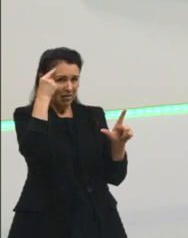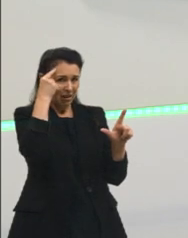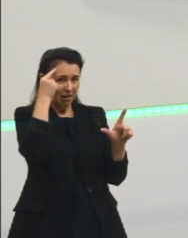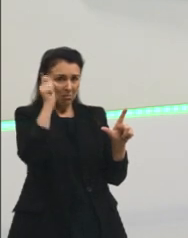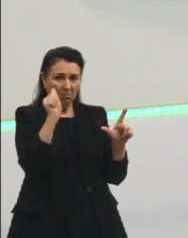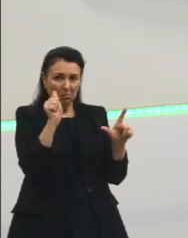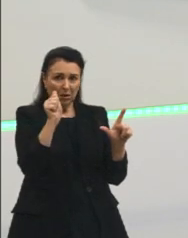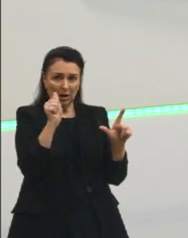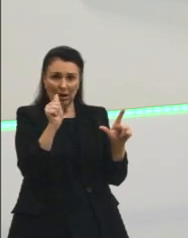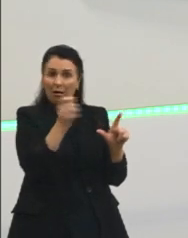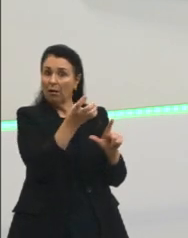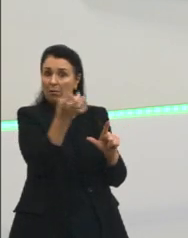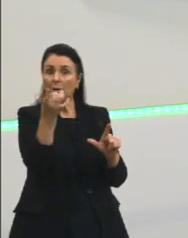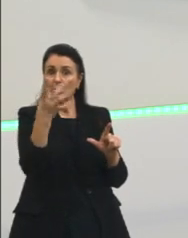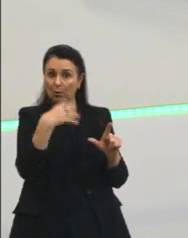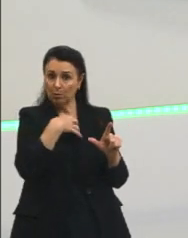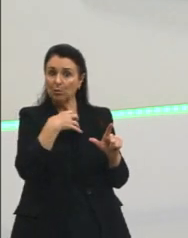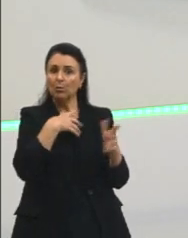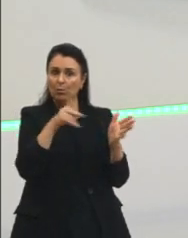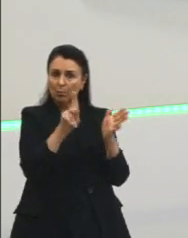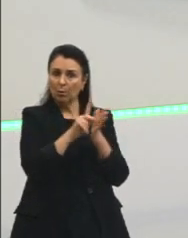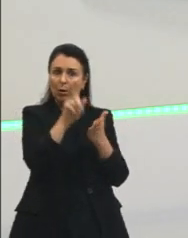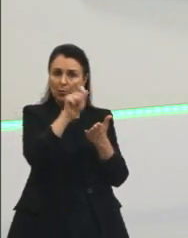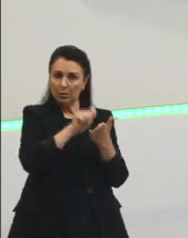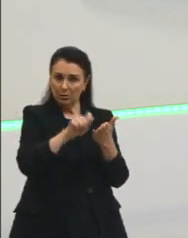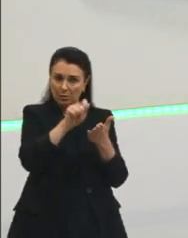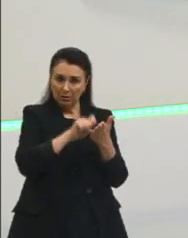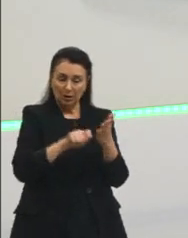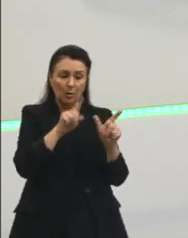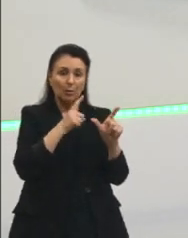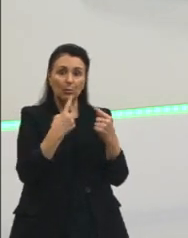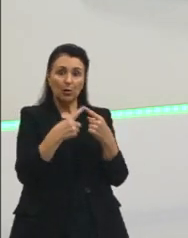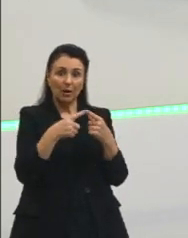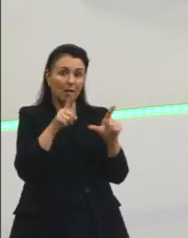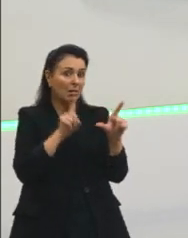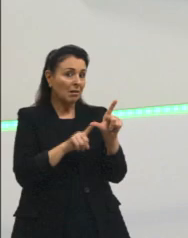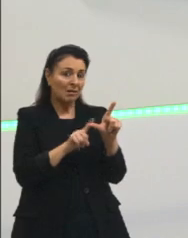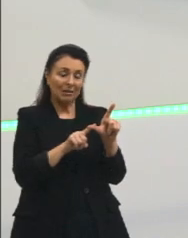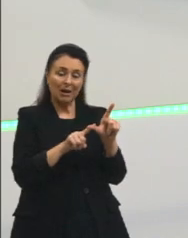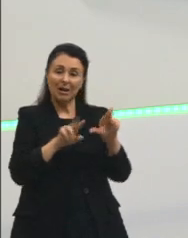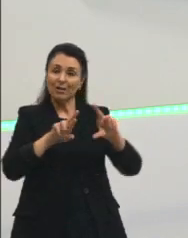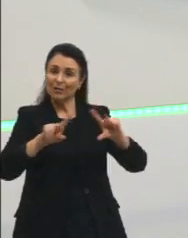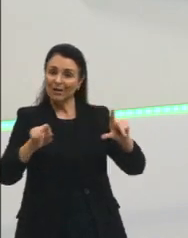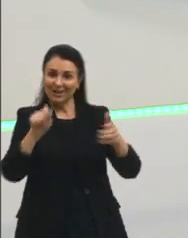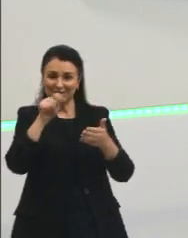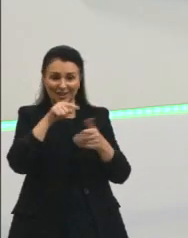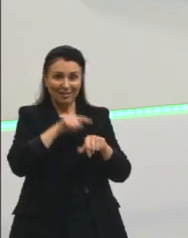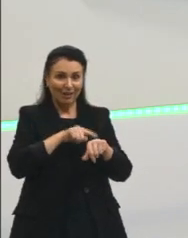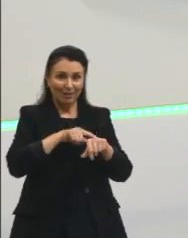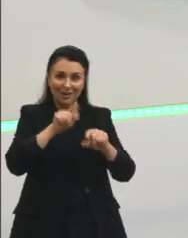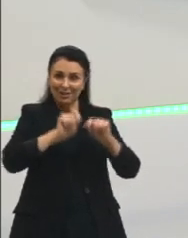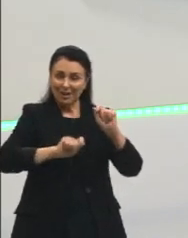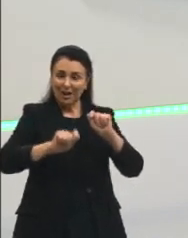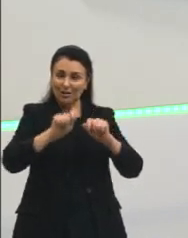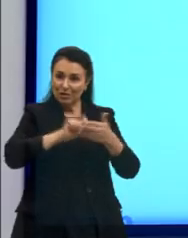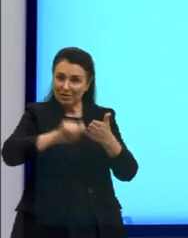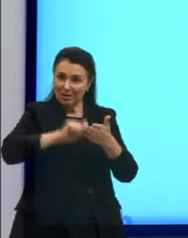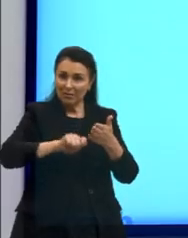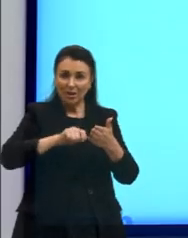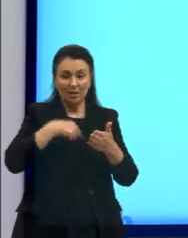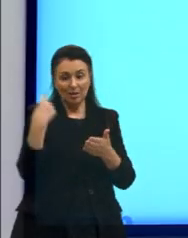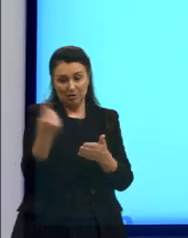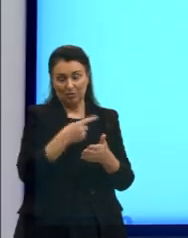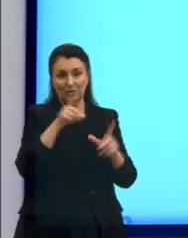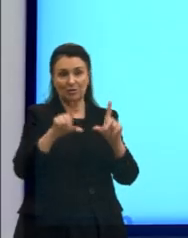né Cada um tem uma maneira de escrever porque a letra Ela é própria mas a gente configurou o desenho da letra